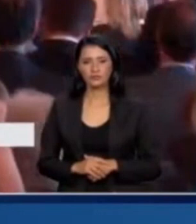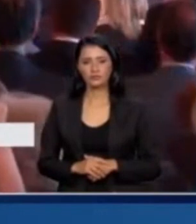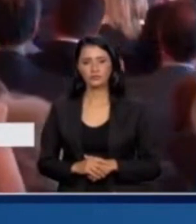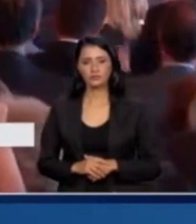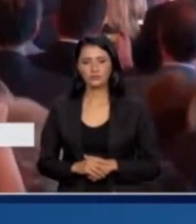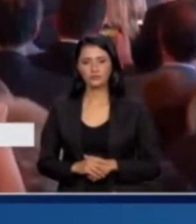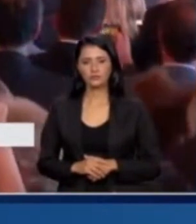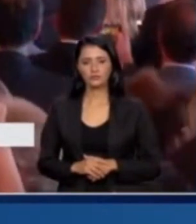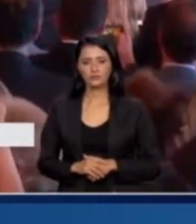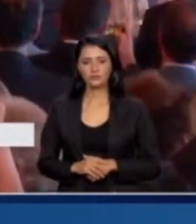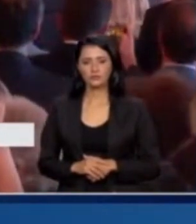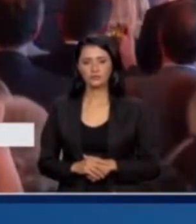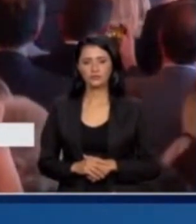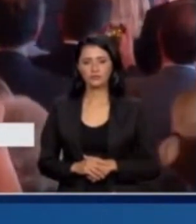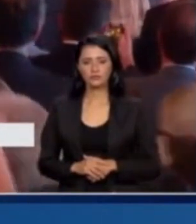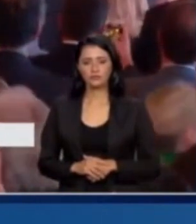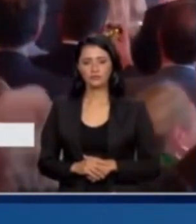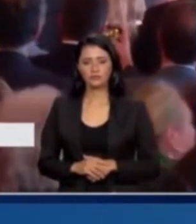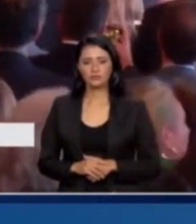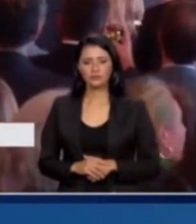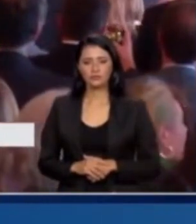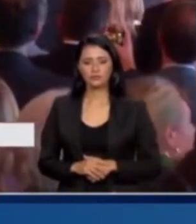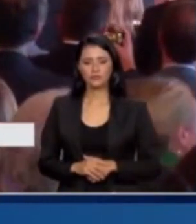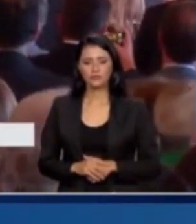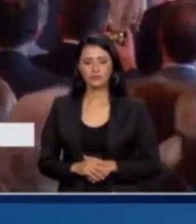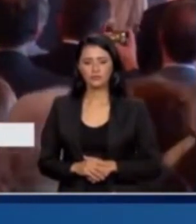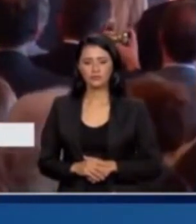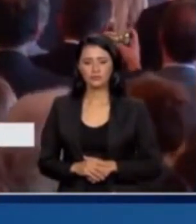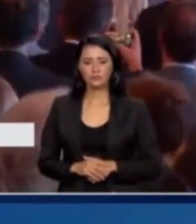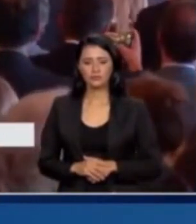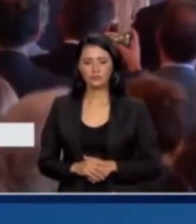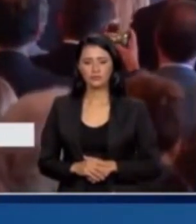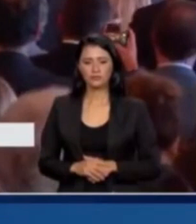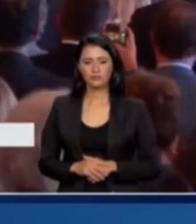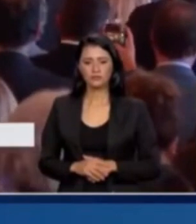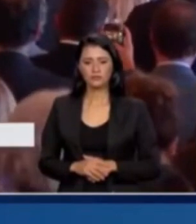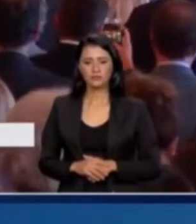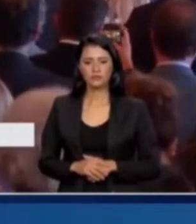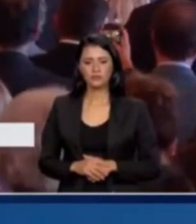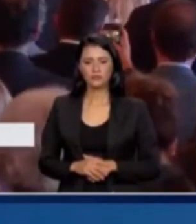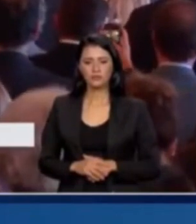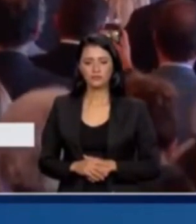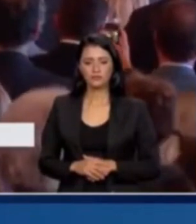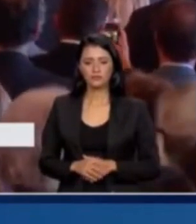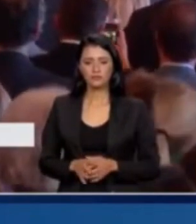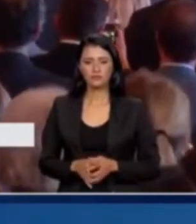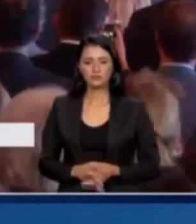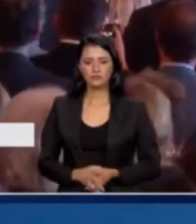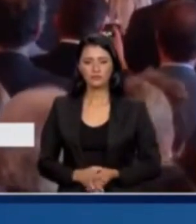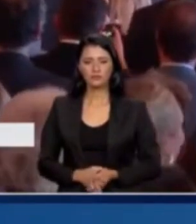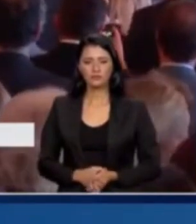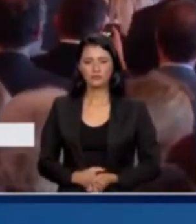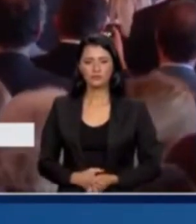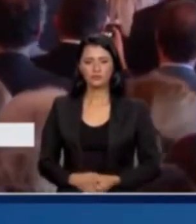é uma cena lindíssima. Esse é o Brasil que a gente ama, né? Representado pelo Chico Buarque. Então, esse para mim, o